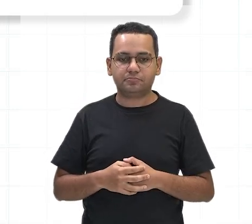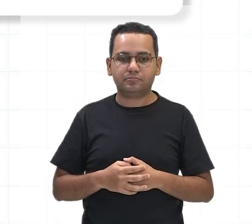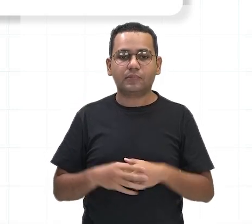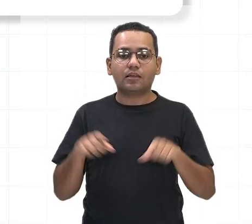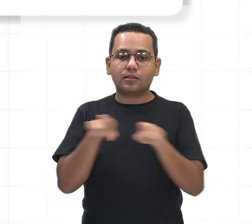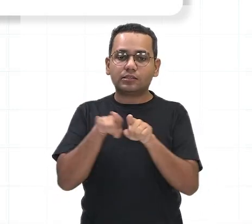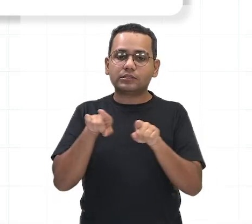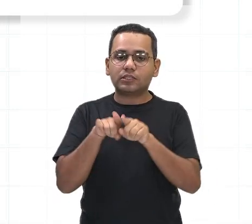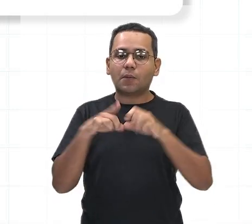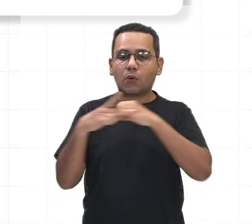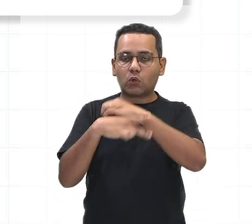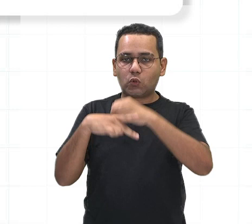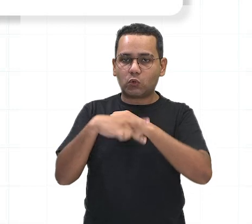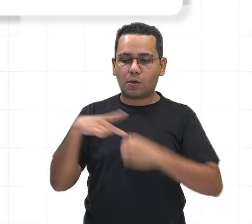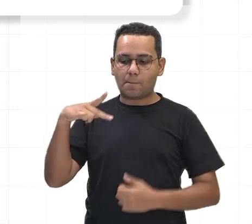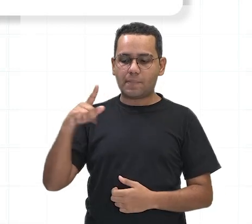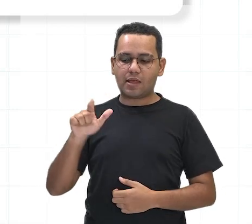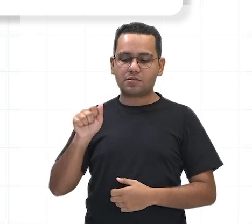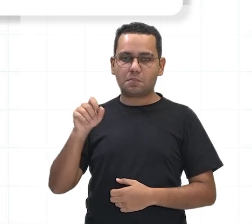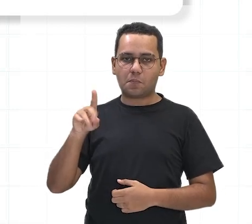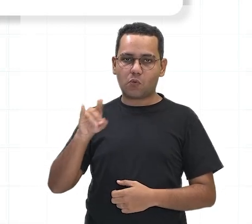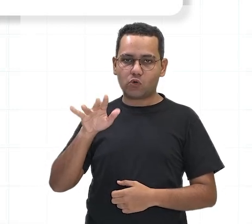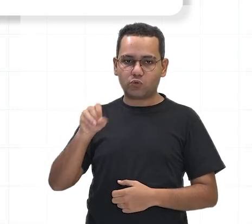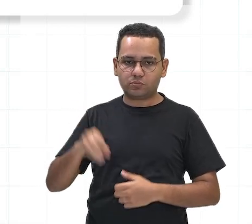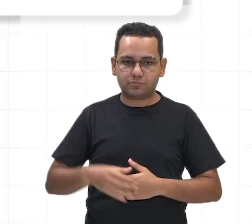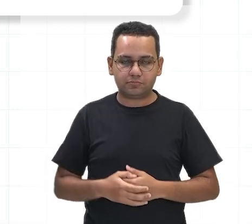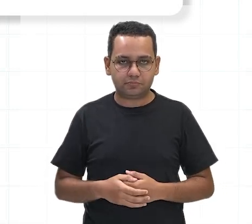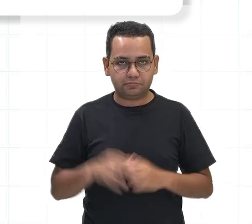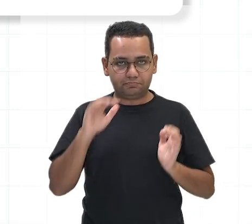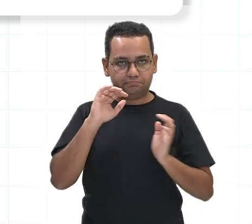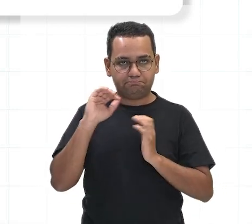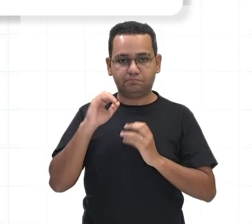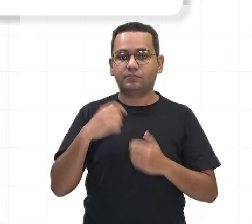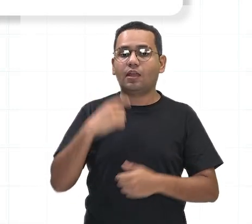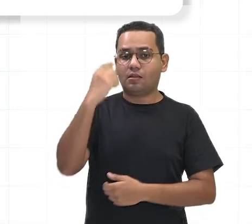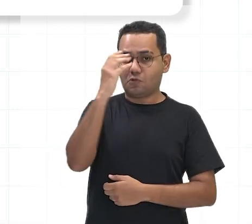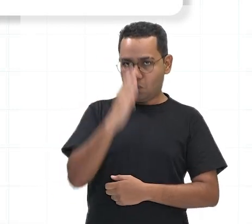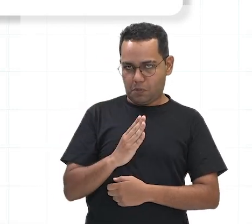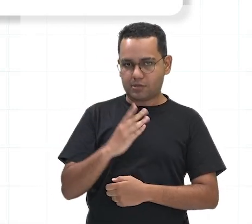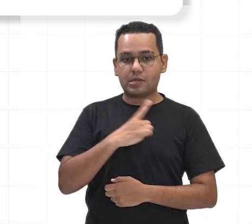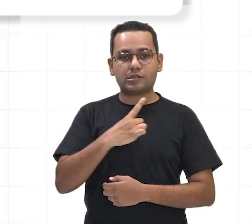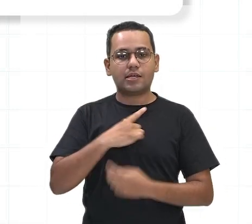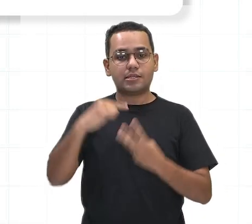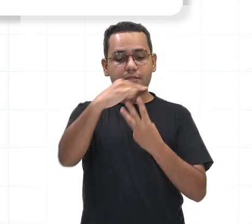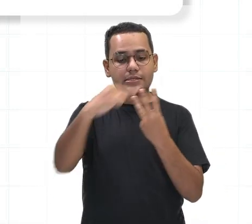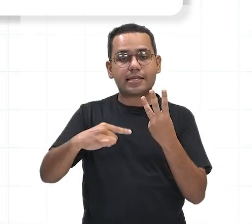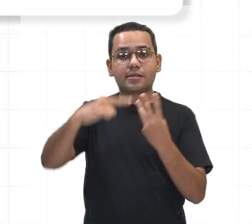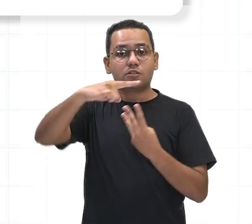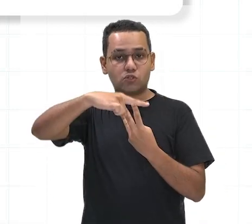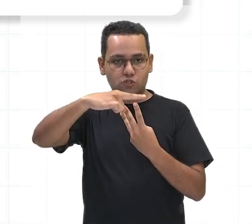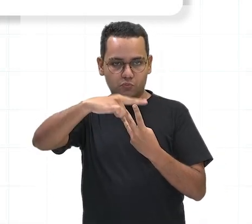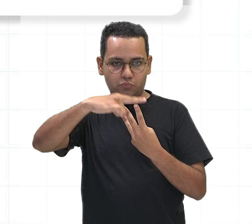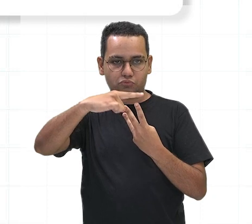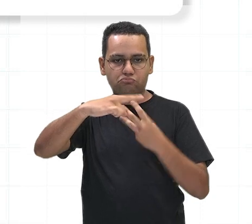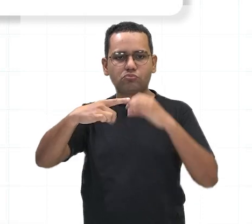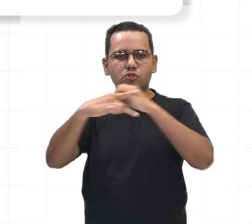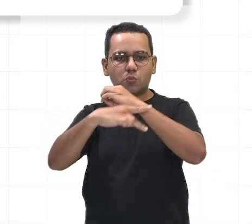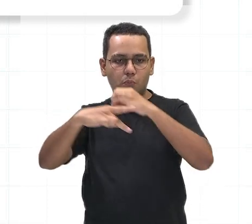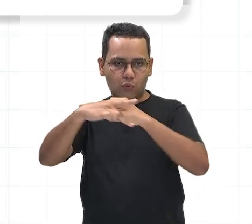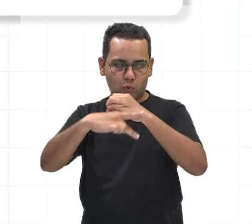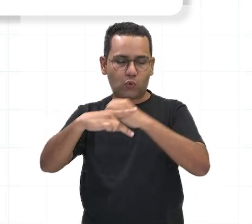gênero Plasmodium. Na próxima imagem a gente observa aí que no Brasil, somente 3 dessas espécies do